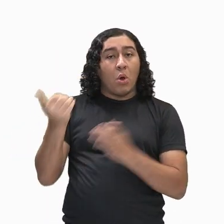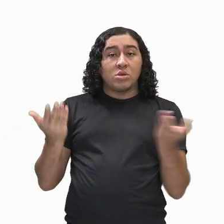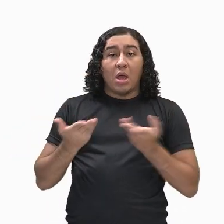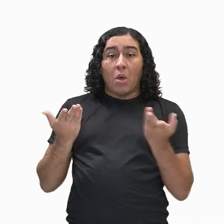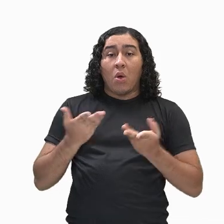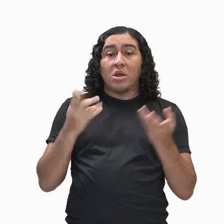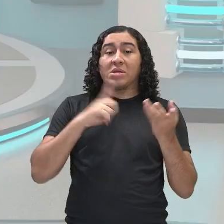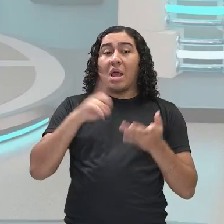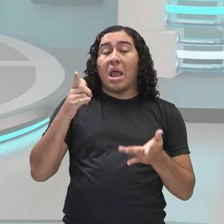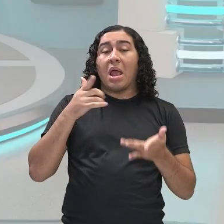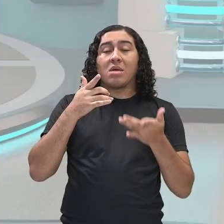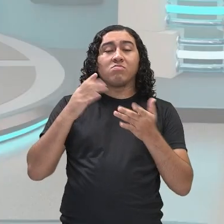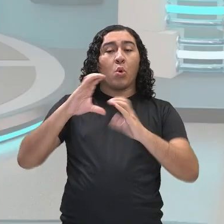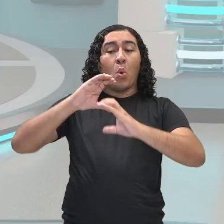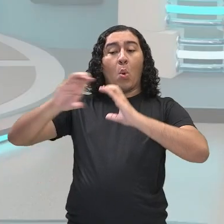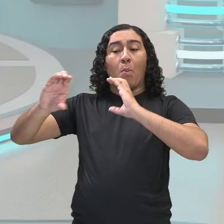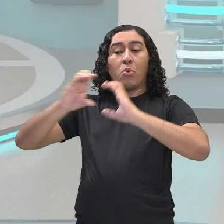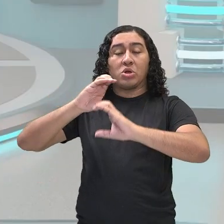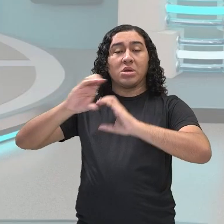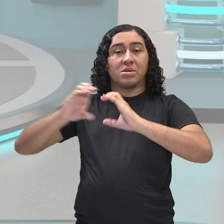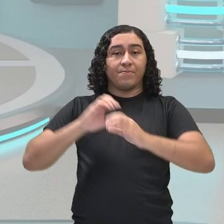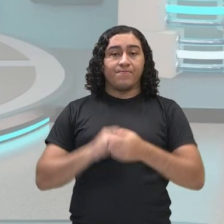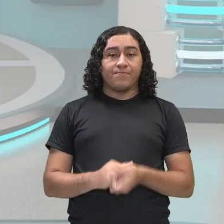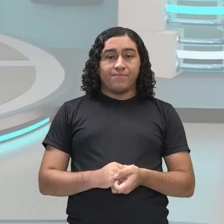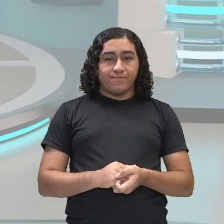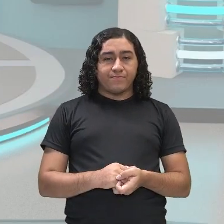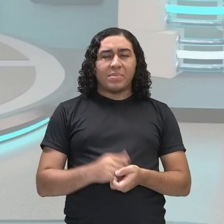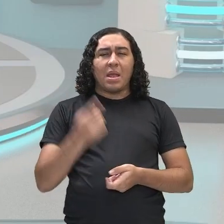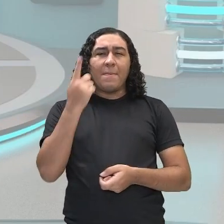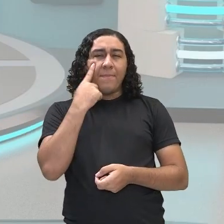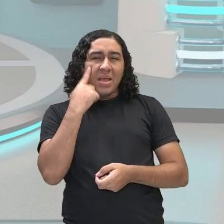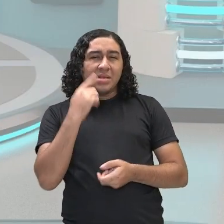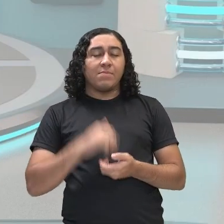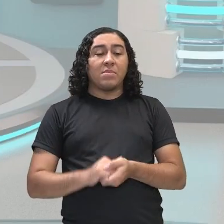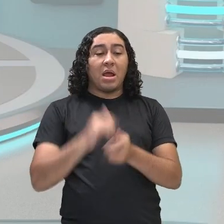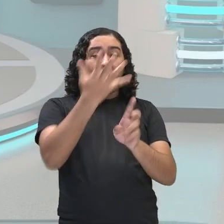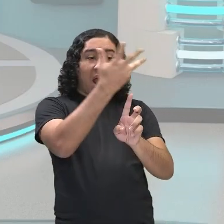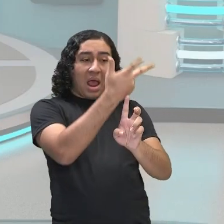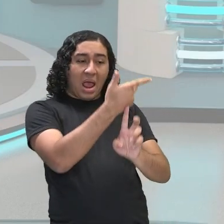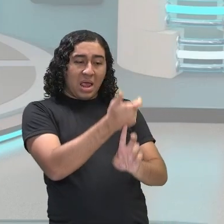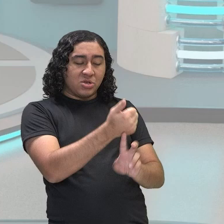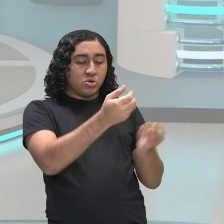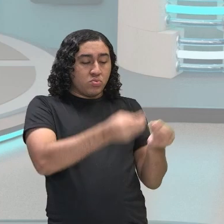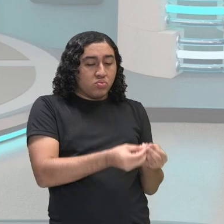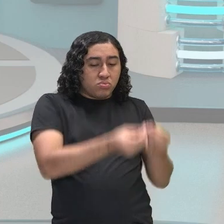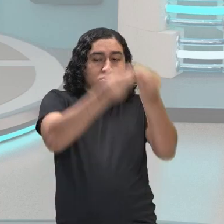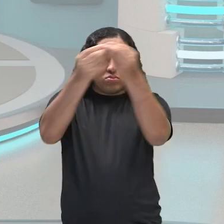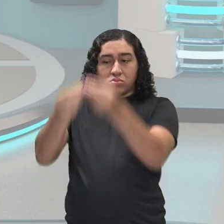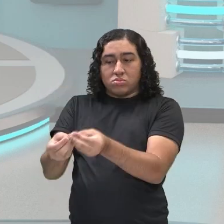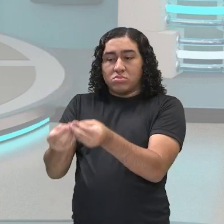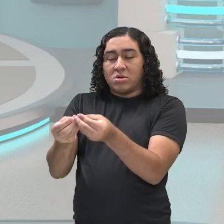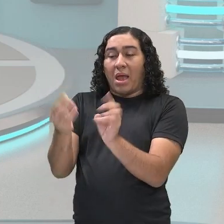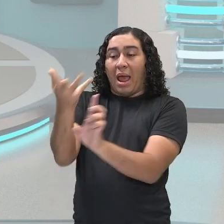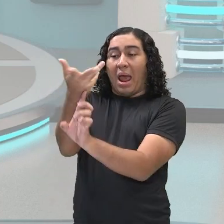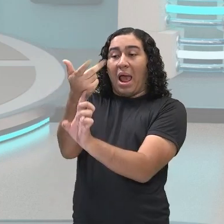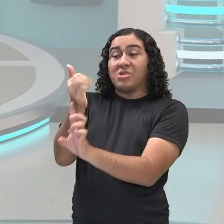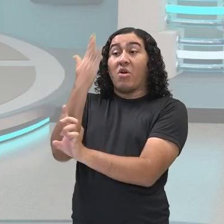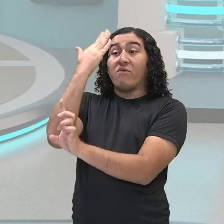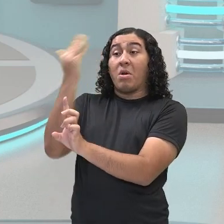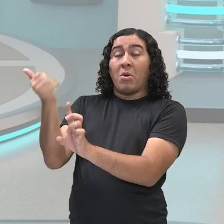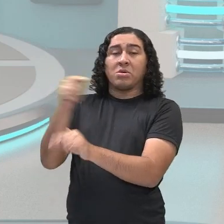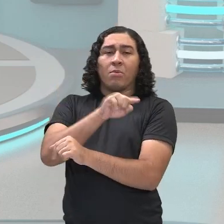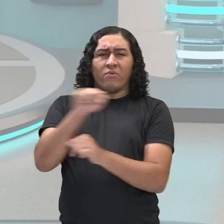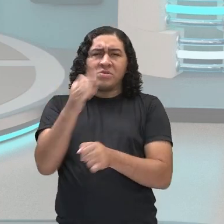coisa interessante. Trazer a arte, popularizar a arte, porque a gente sabe que em vários momentos da história da arte, a arte